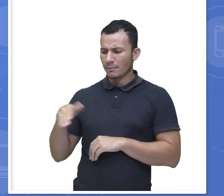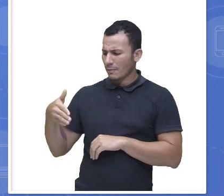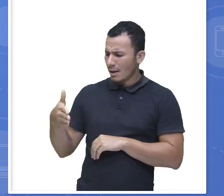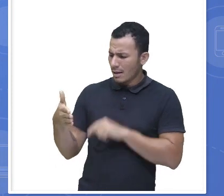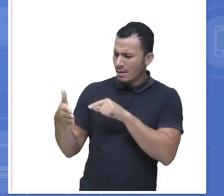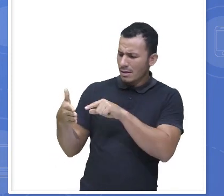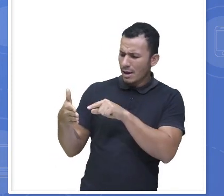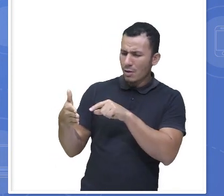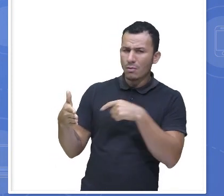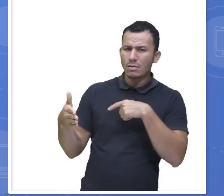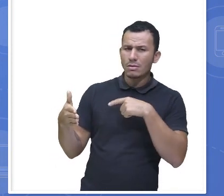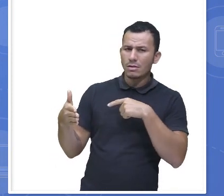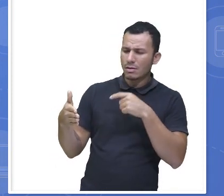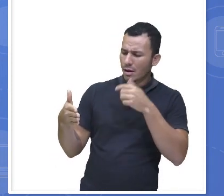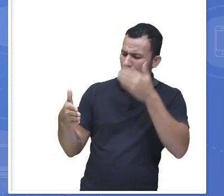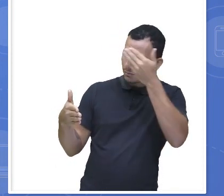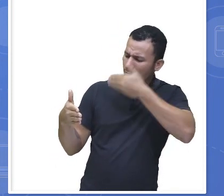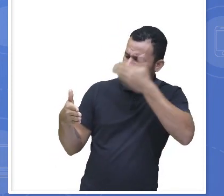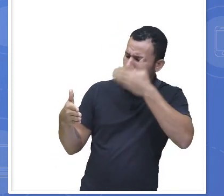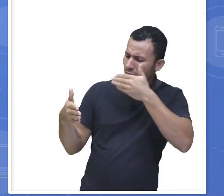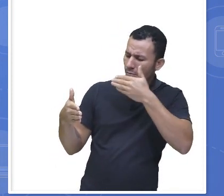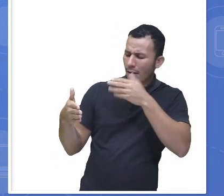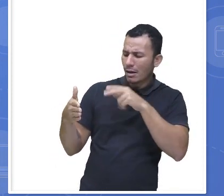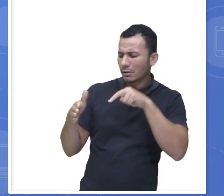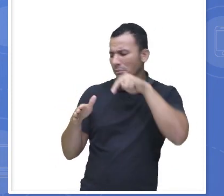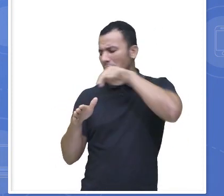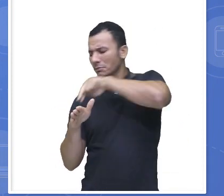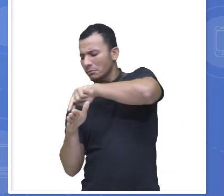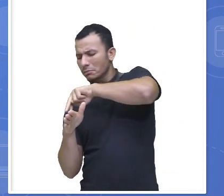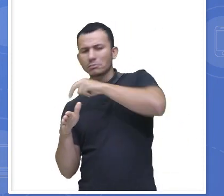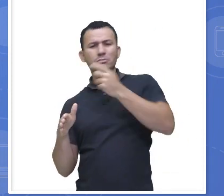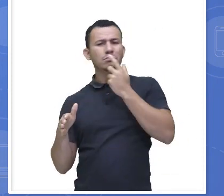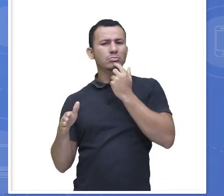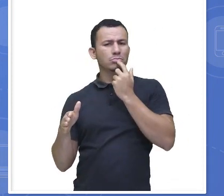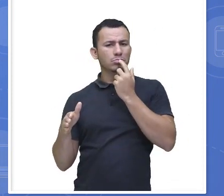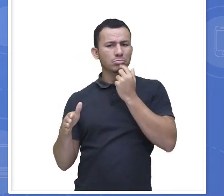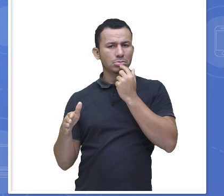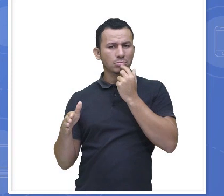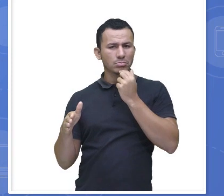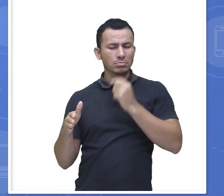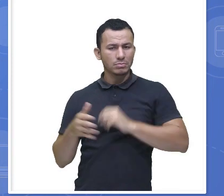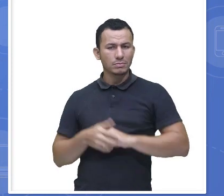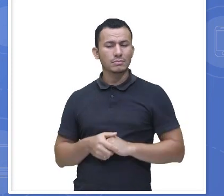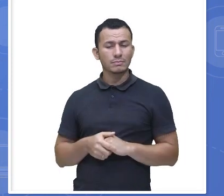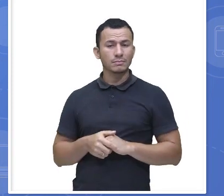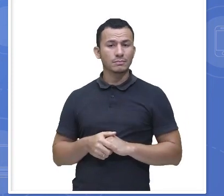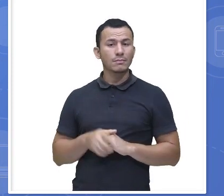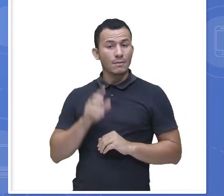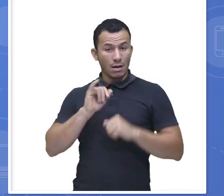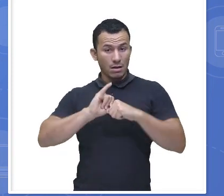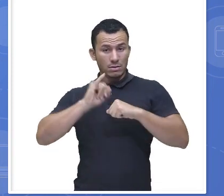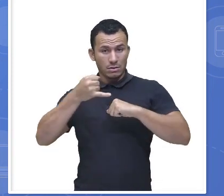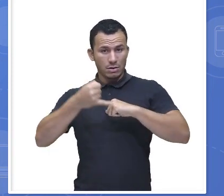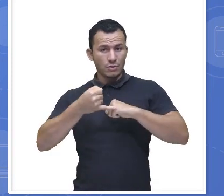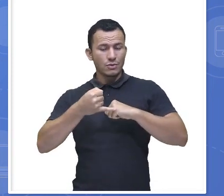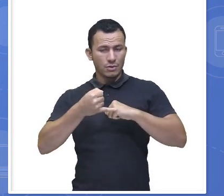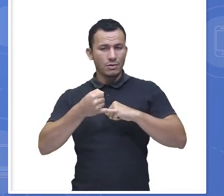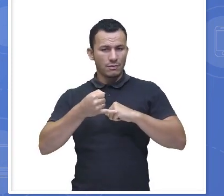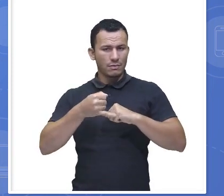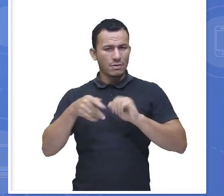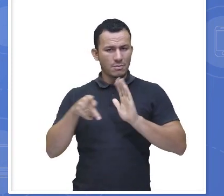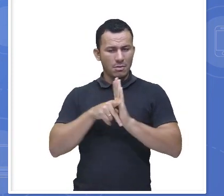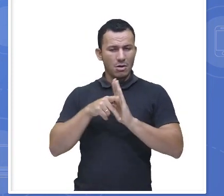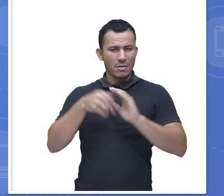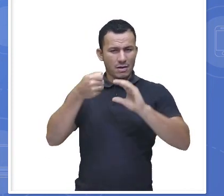por detrás da sua cor vermelha e que insidioso, veja aí os adjetivos já qualificando o